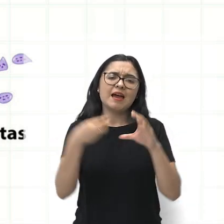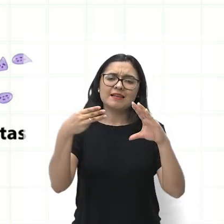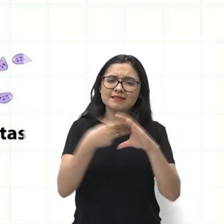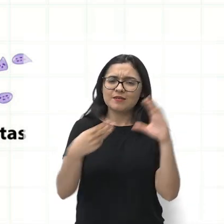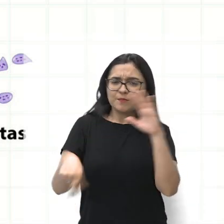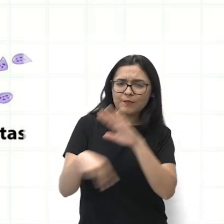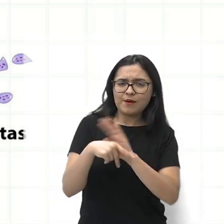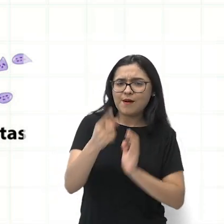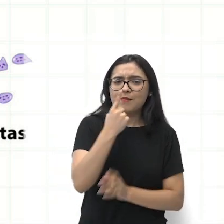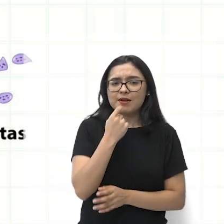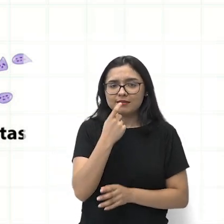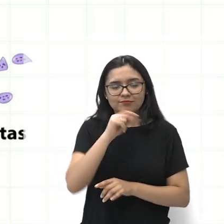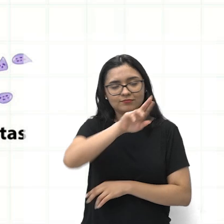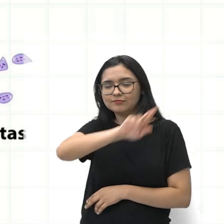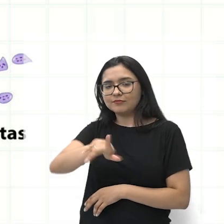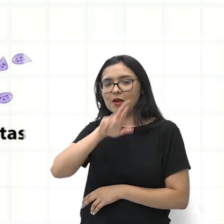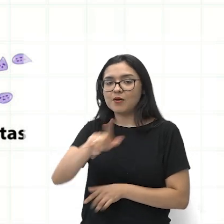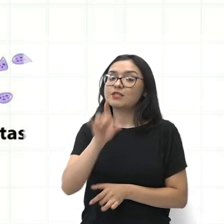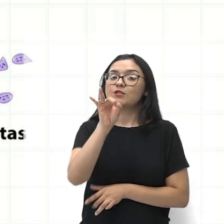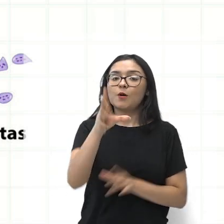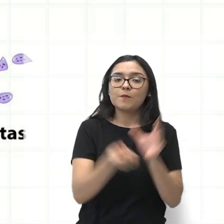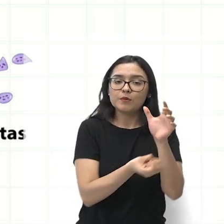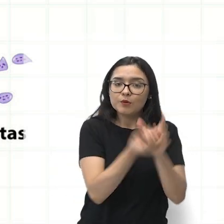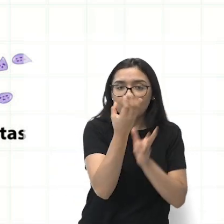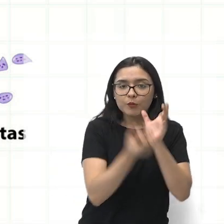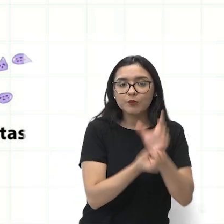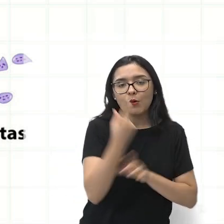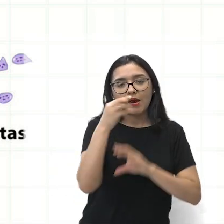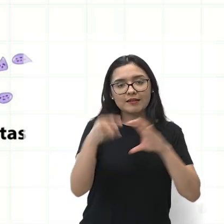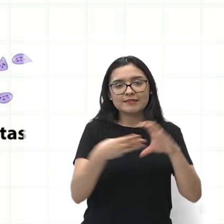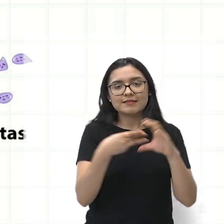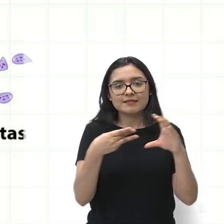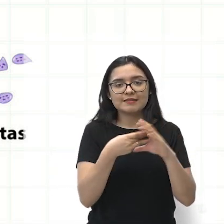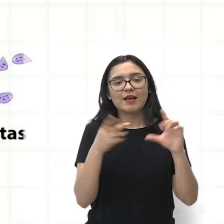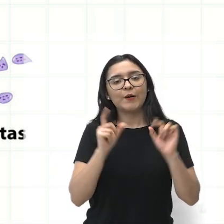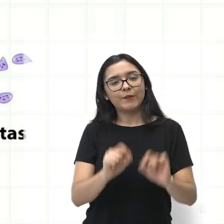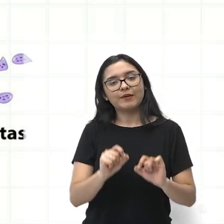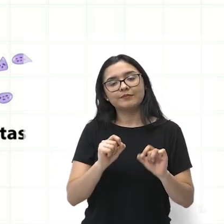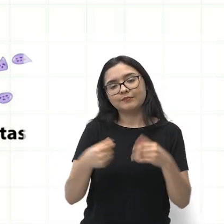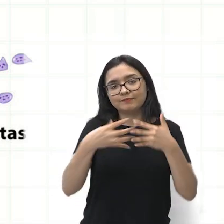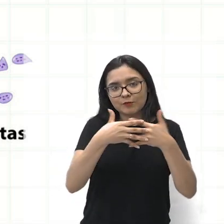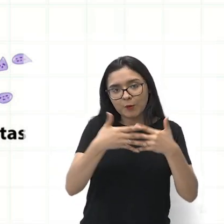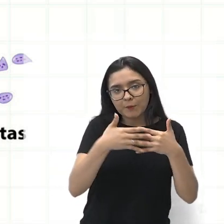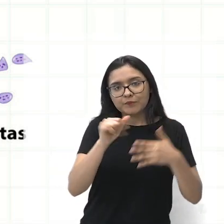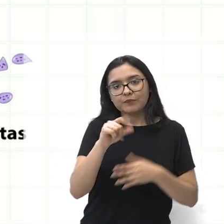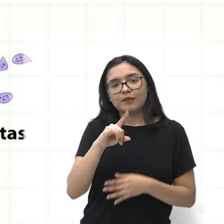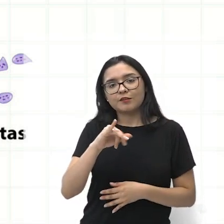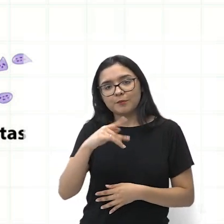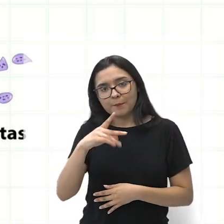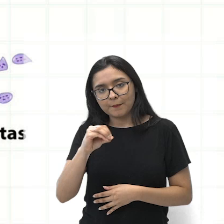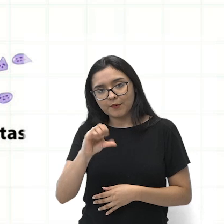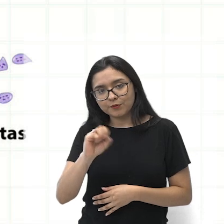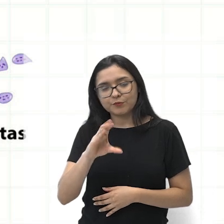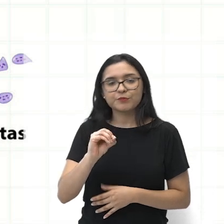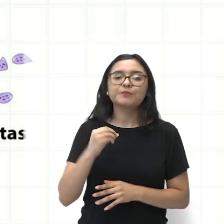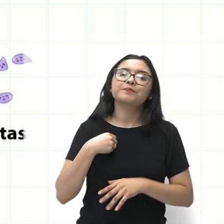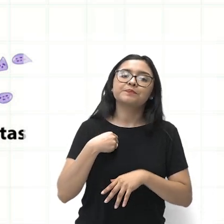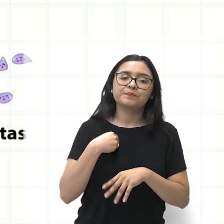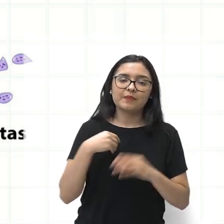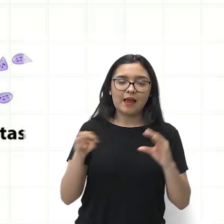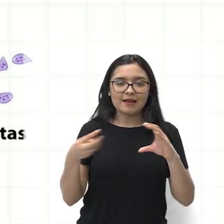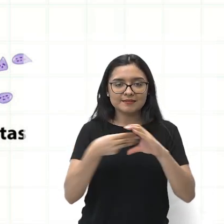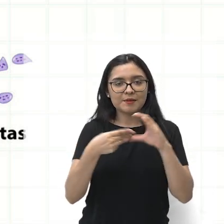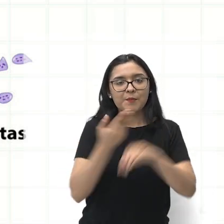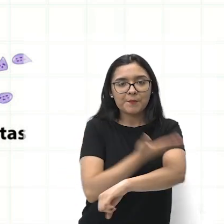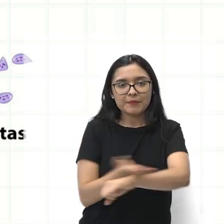células do sangue? Não, ela só produz o tecido adiposo, as células brancas,